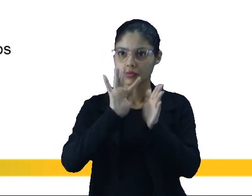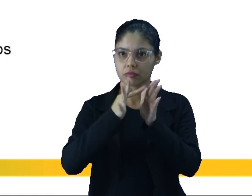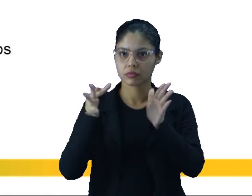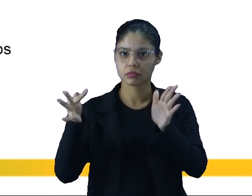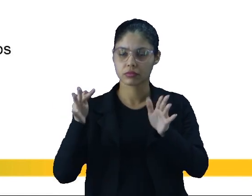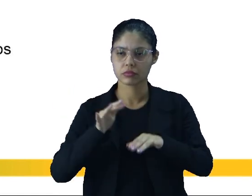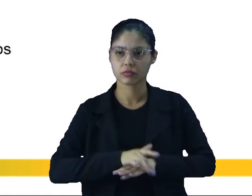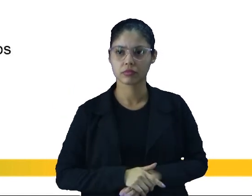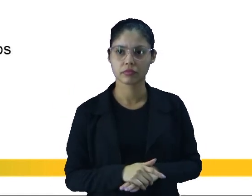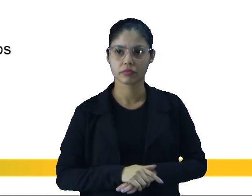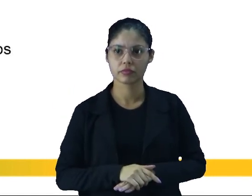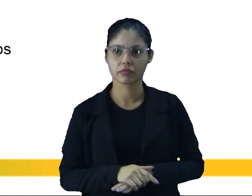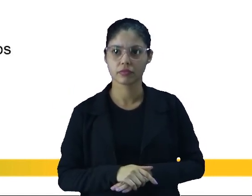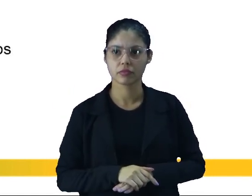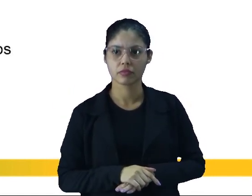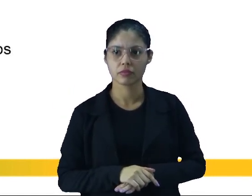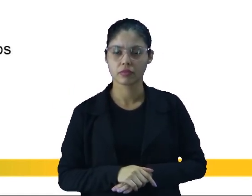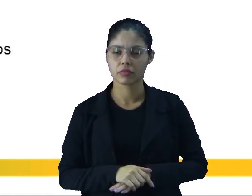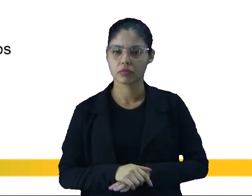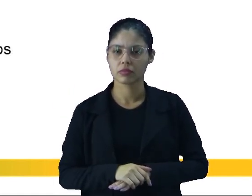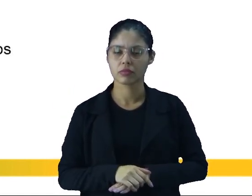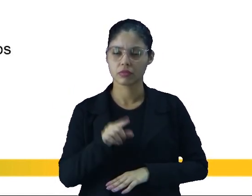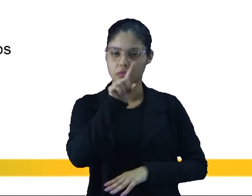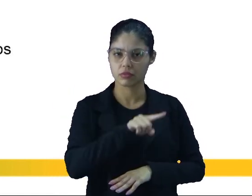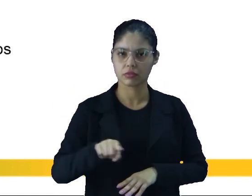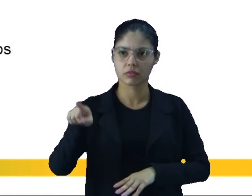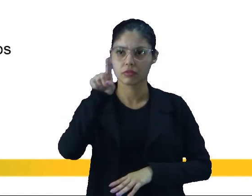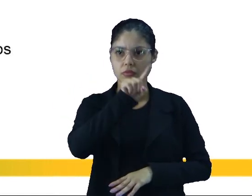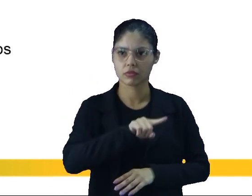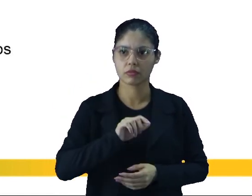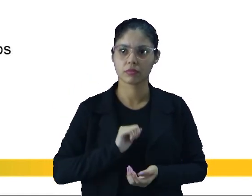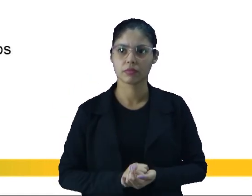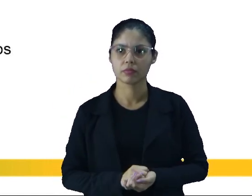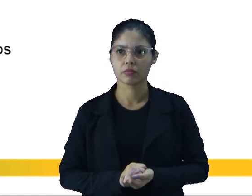ó. O volume da esfera, tá?